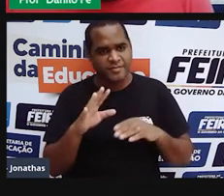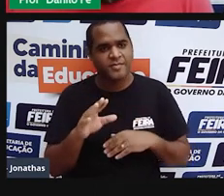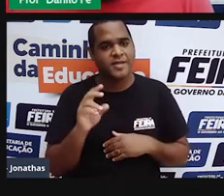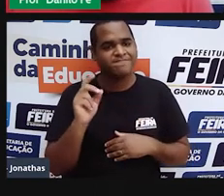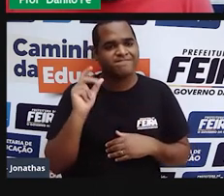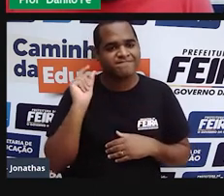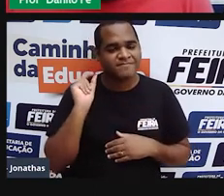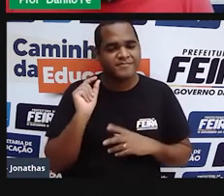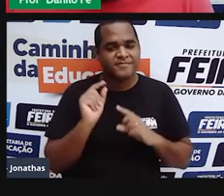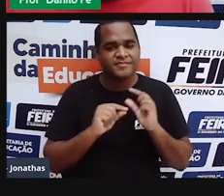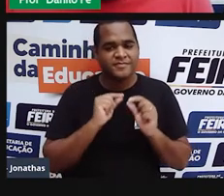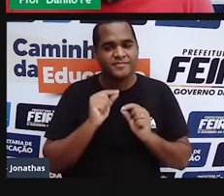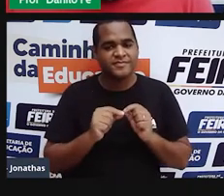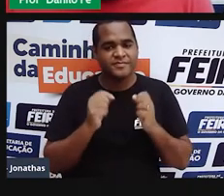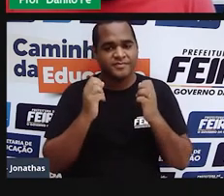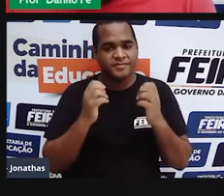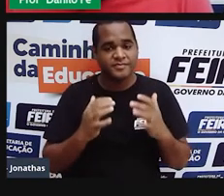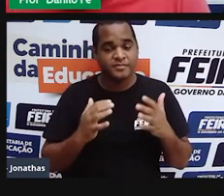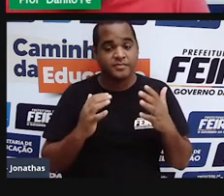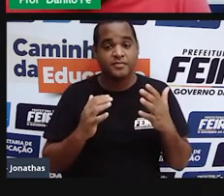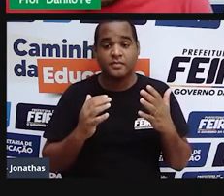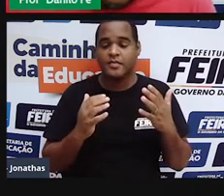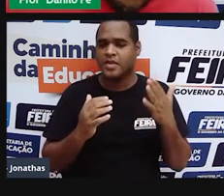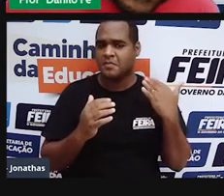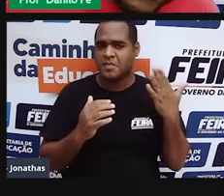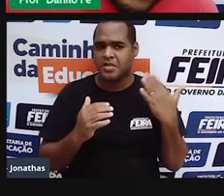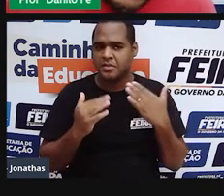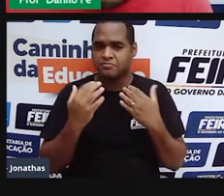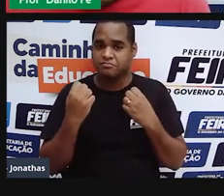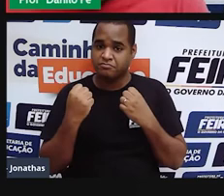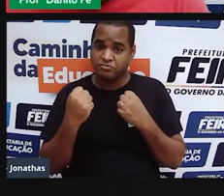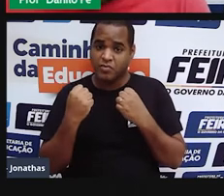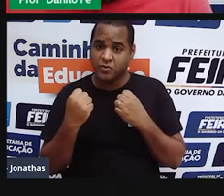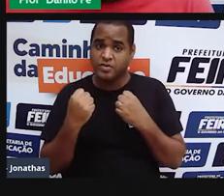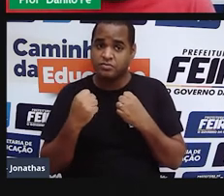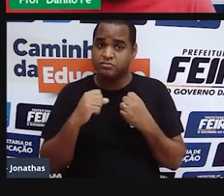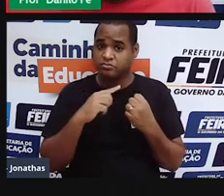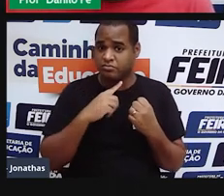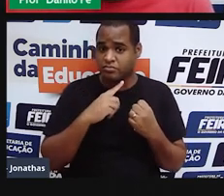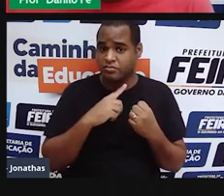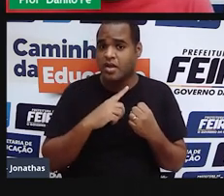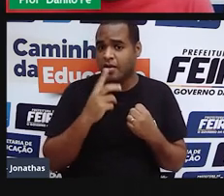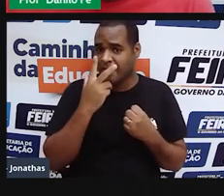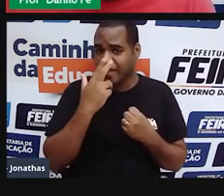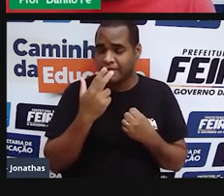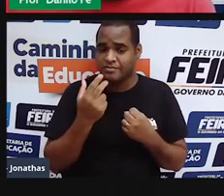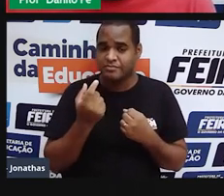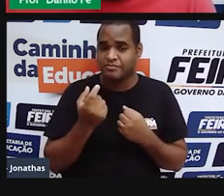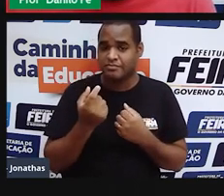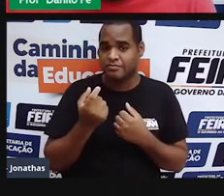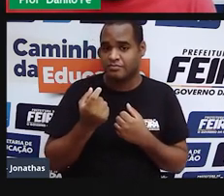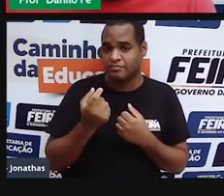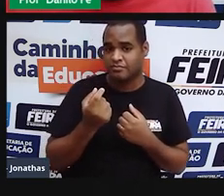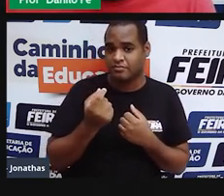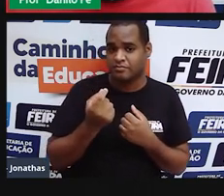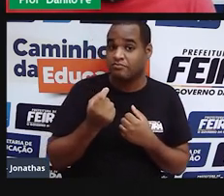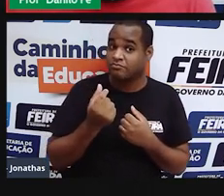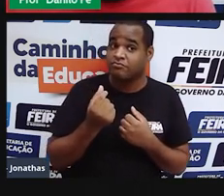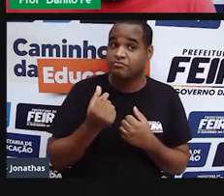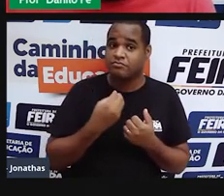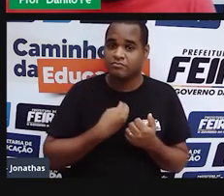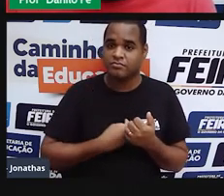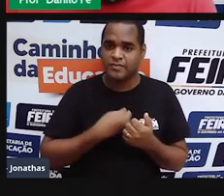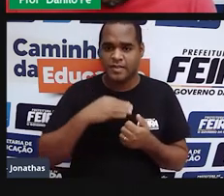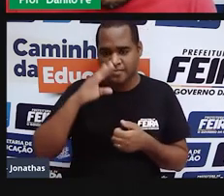daquela Paraguai posso ir alguma econômico e aí ele é uma